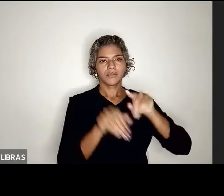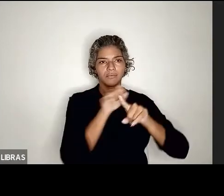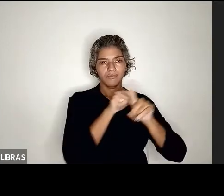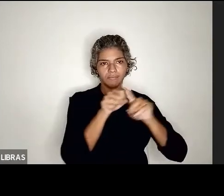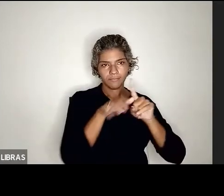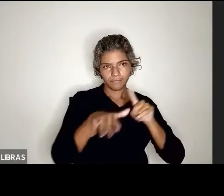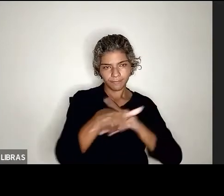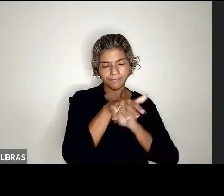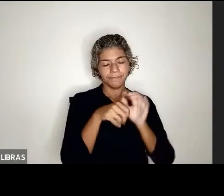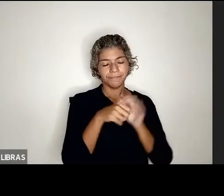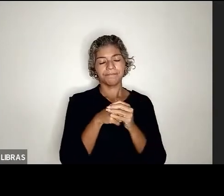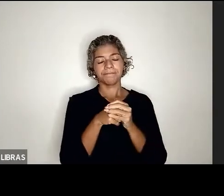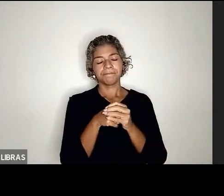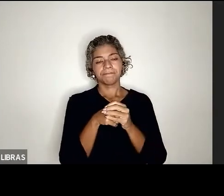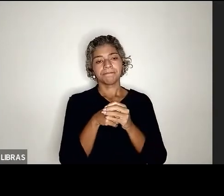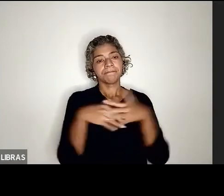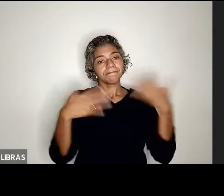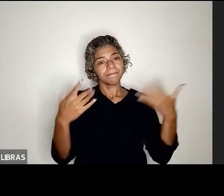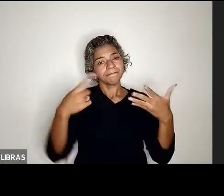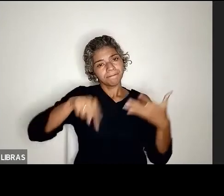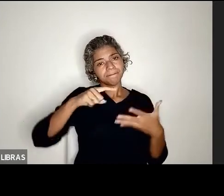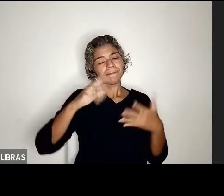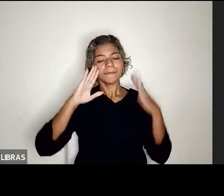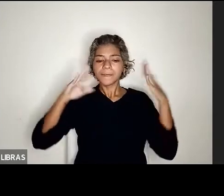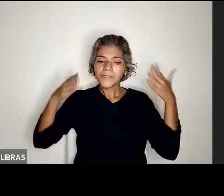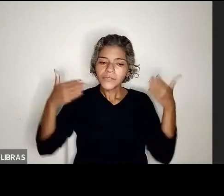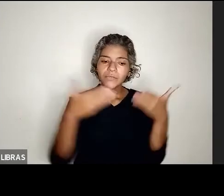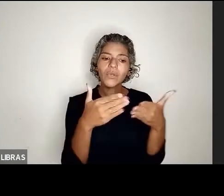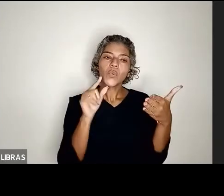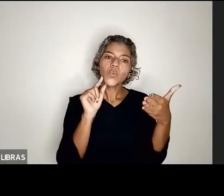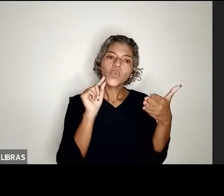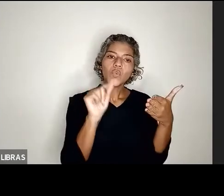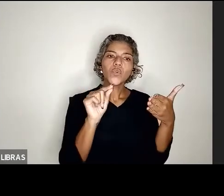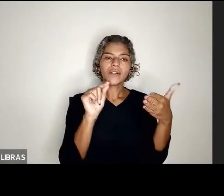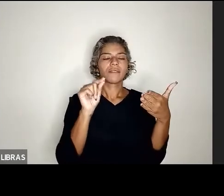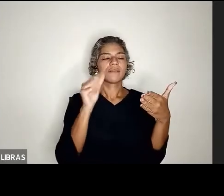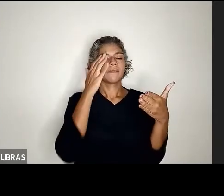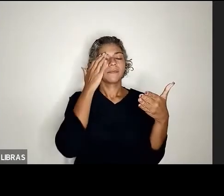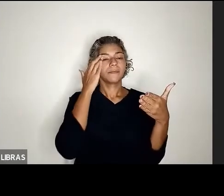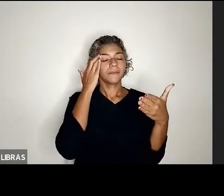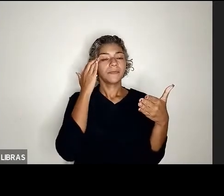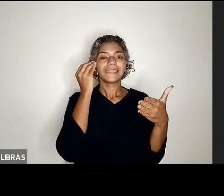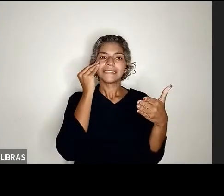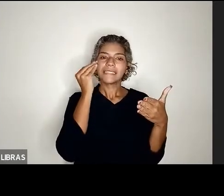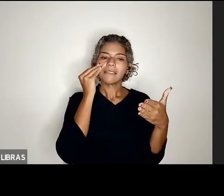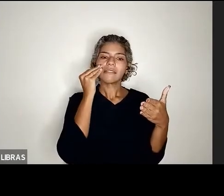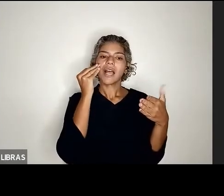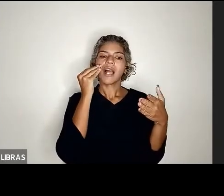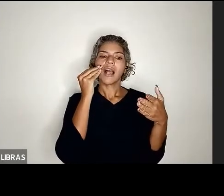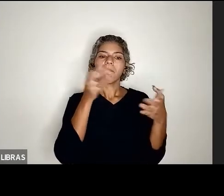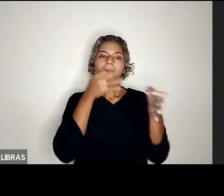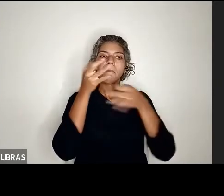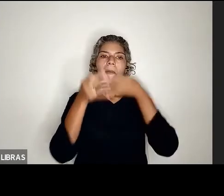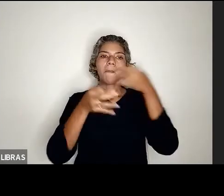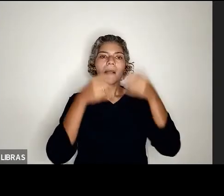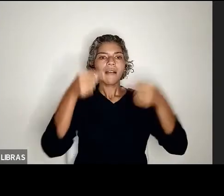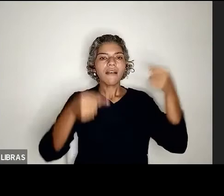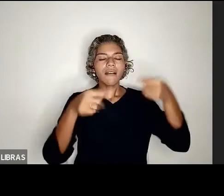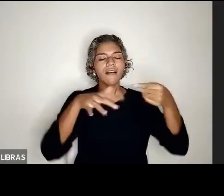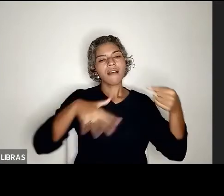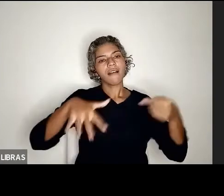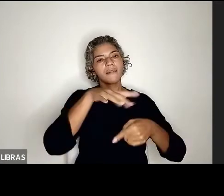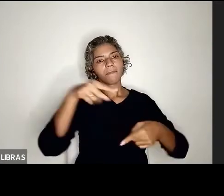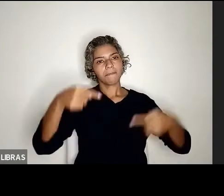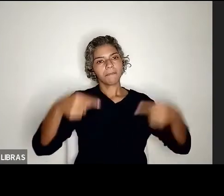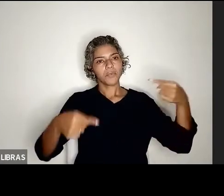foco muito voltado para incidir na esfera pública como mulheres cientistas. Vamos ver o espaço que vamos ter para isso,